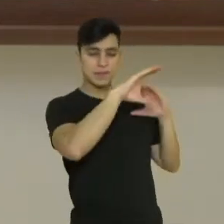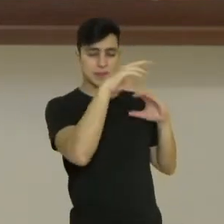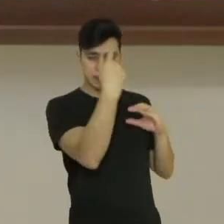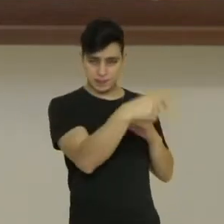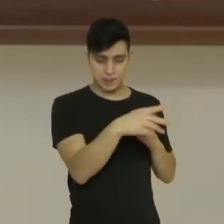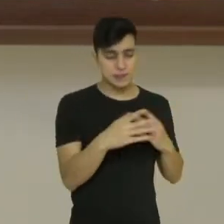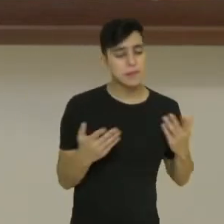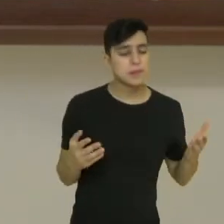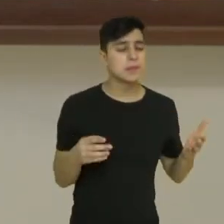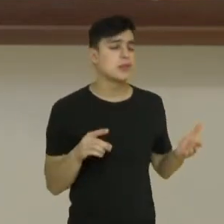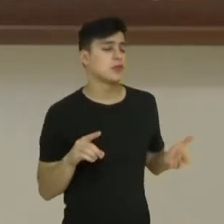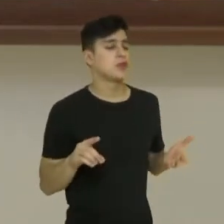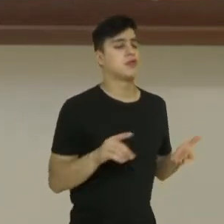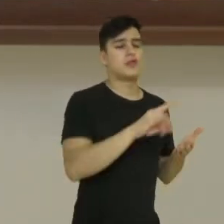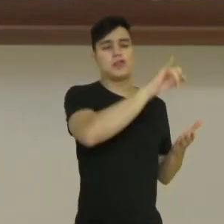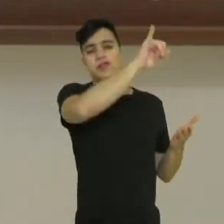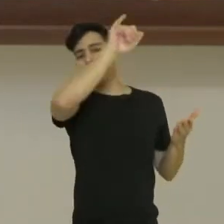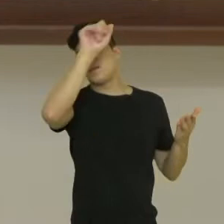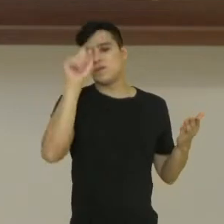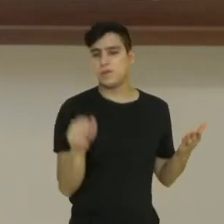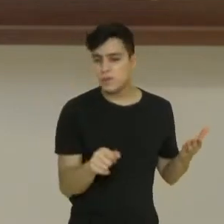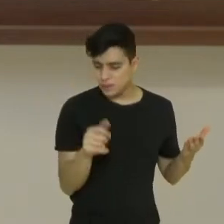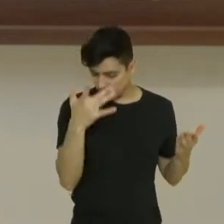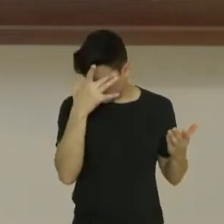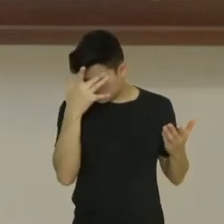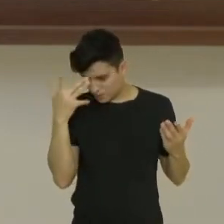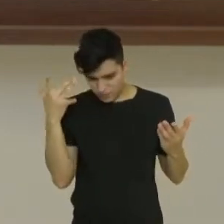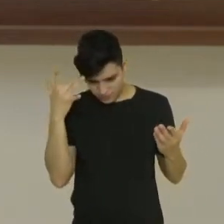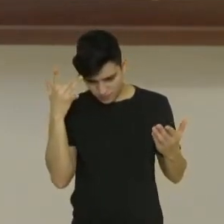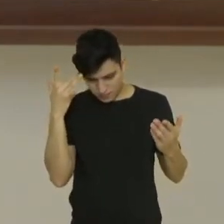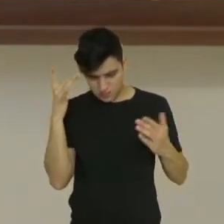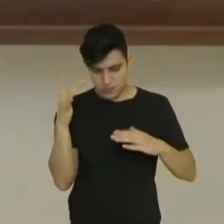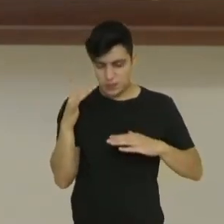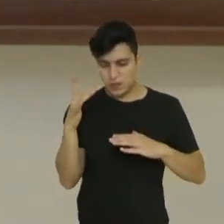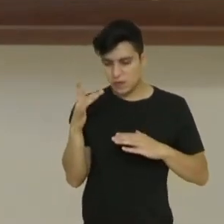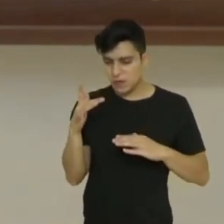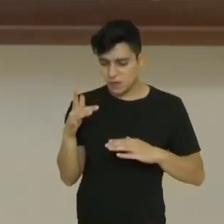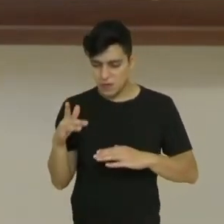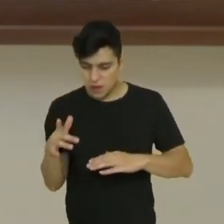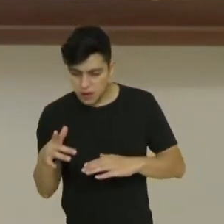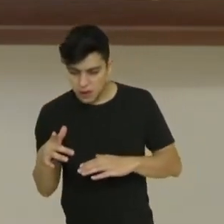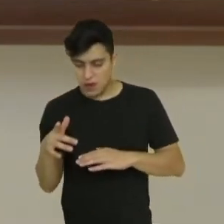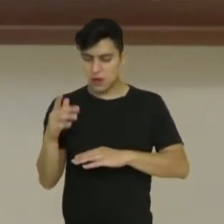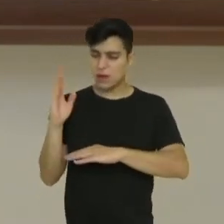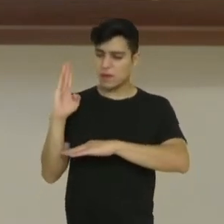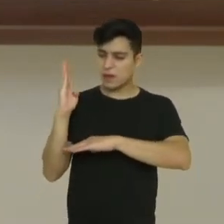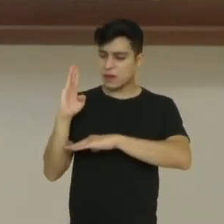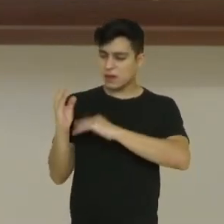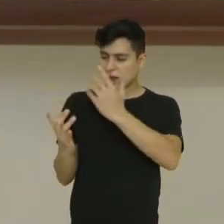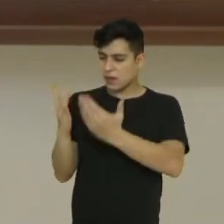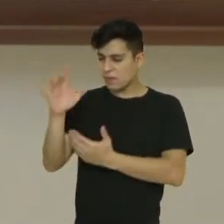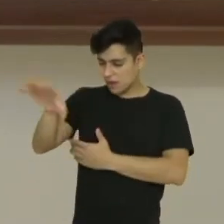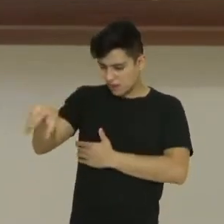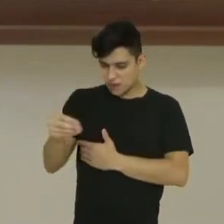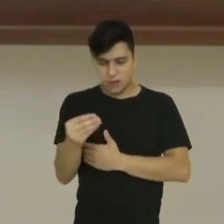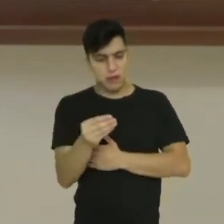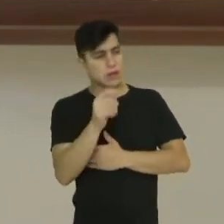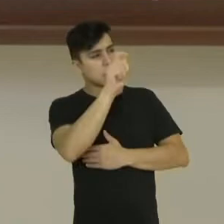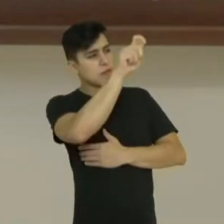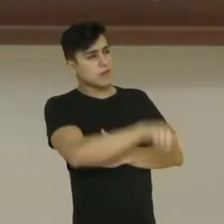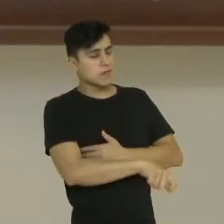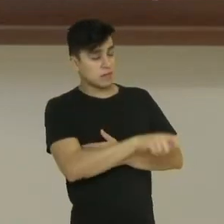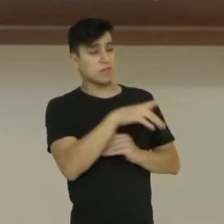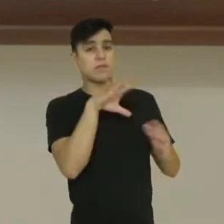dia alguém, de repente, pegou um pedaço de madeira queimado, passou na parede e viu que o risco permaneceu. E pensou, por que não desenhar